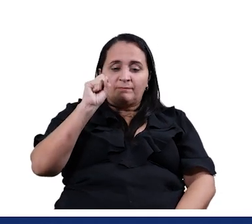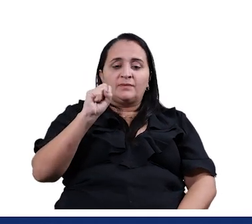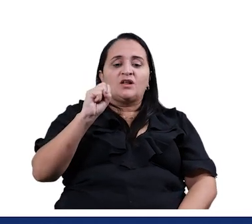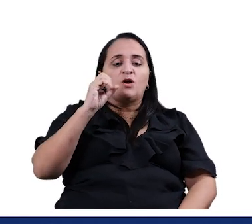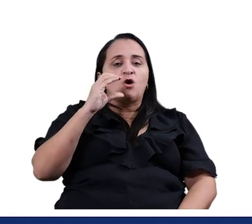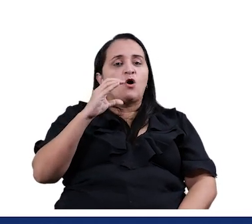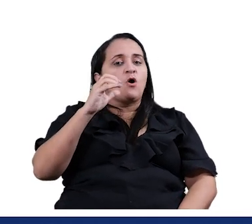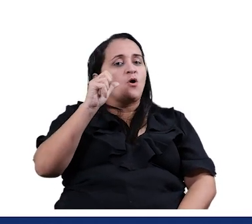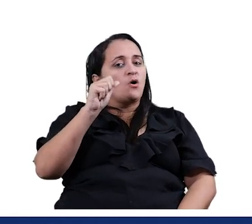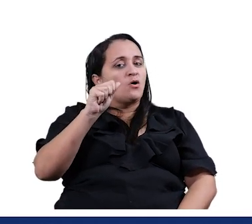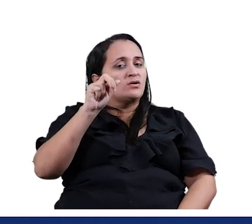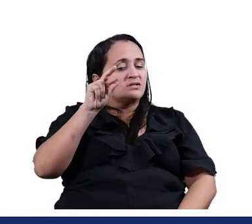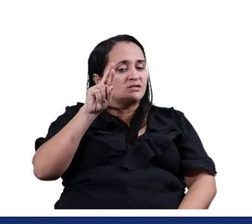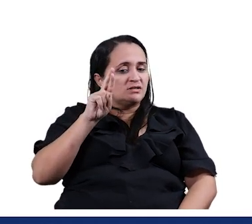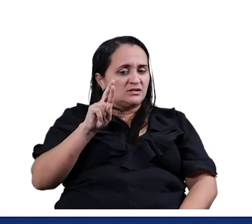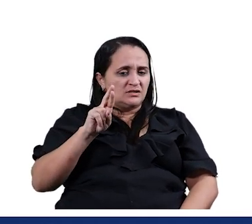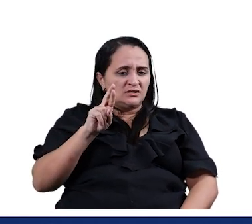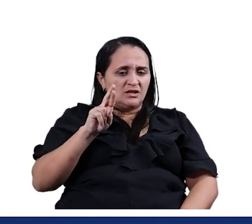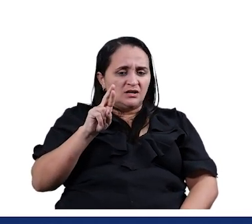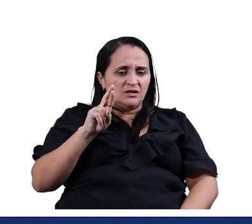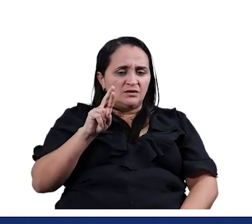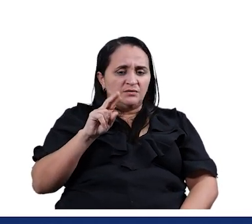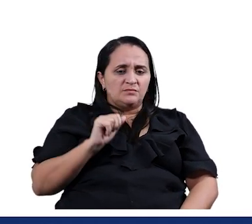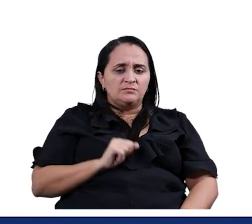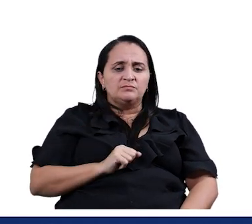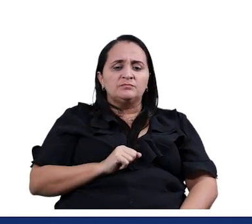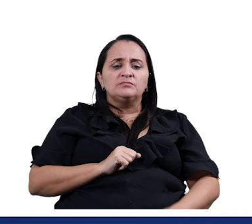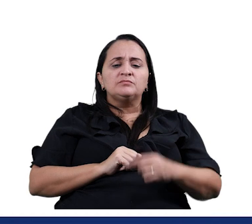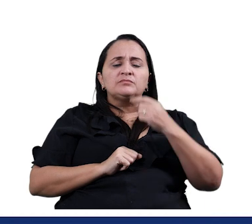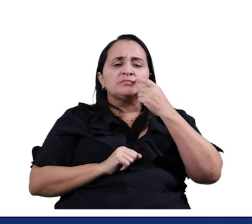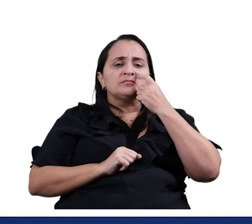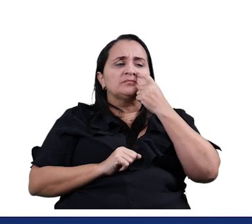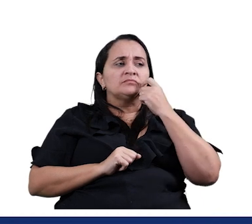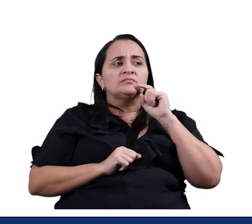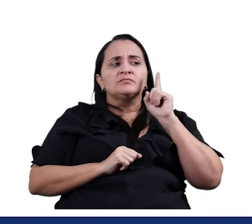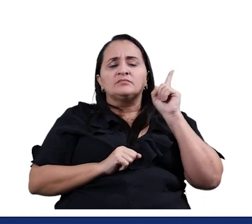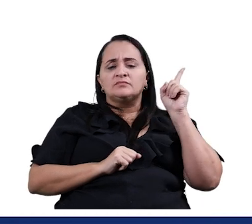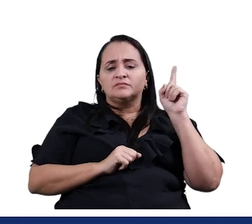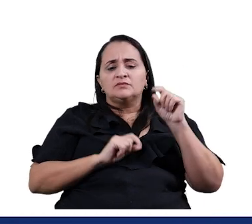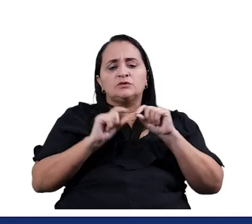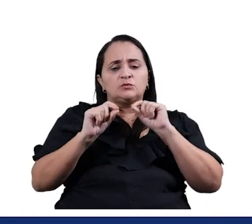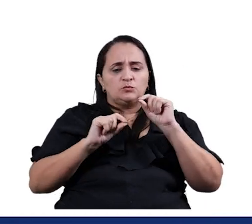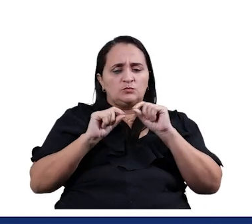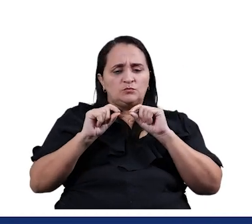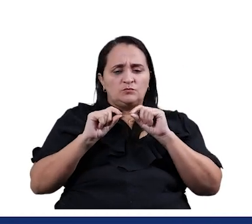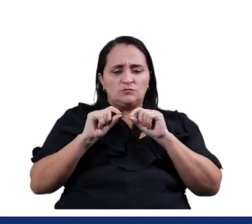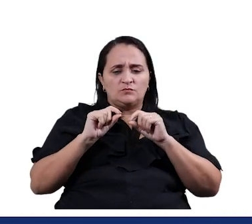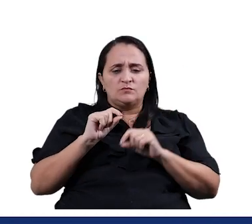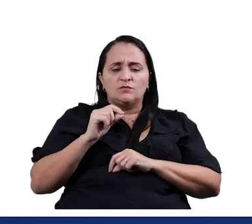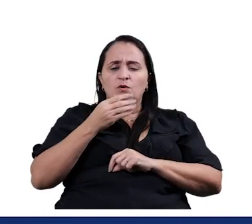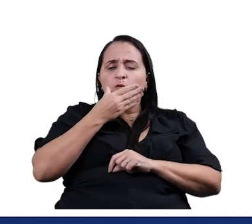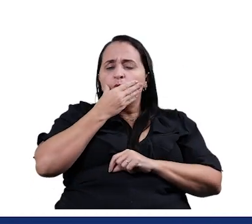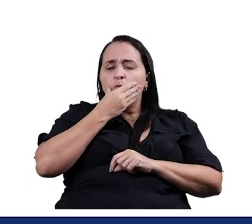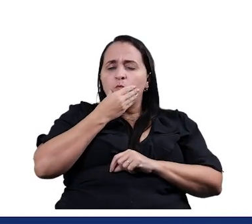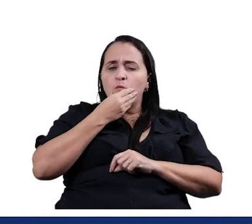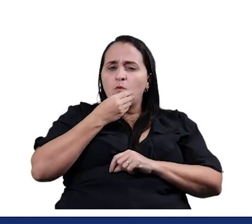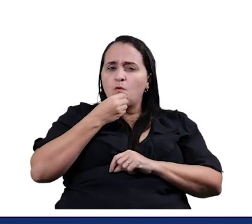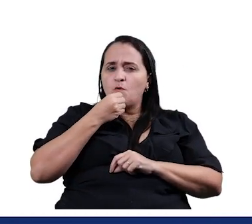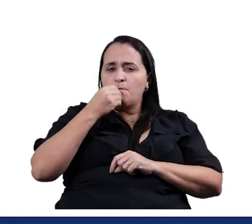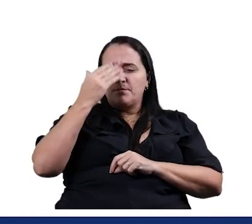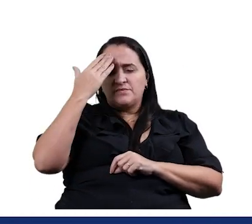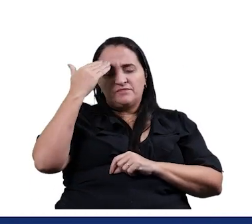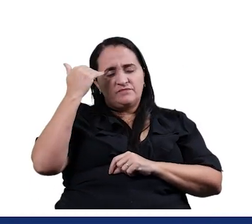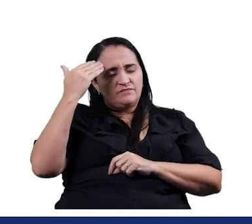Oscar! Nossa, deu certinho. Ele é um dos meus prediletos. Oscar, um dos maiores jogadores